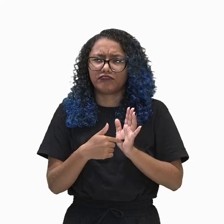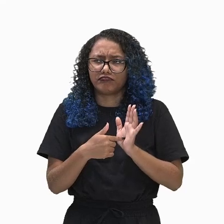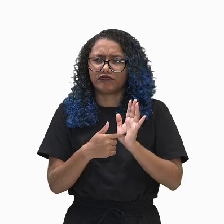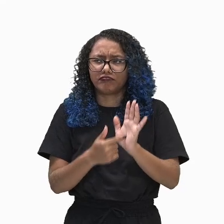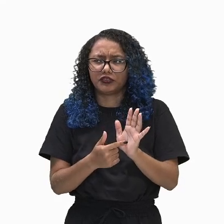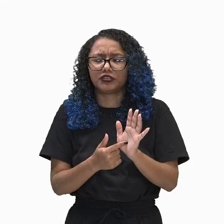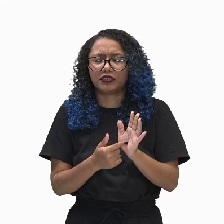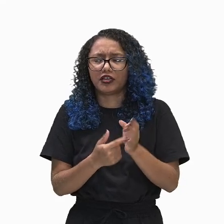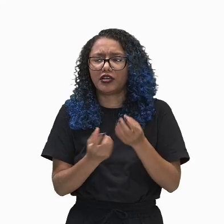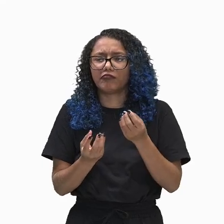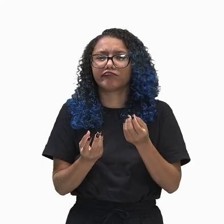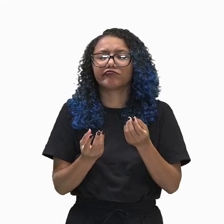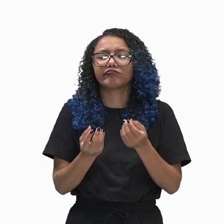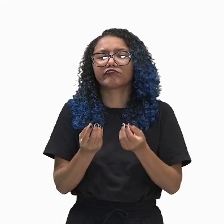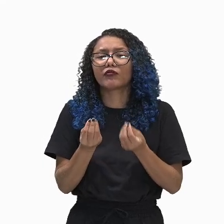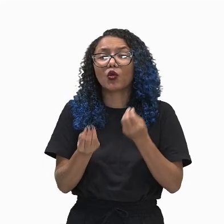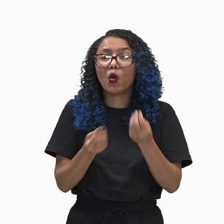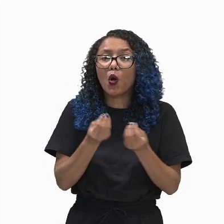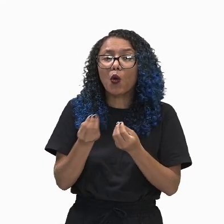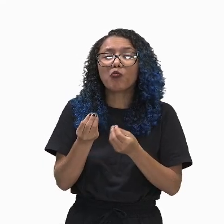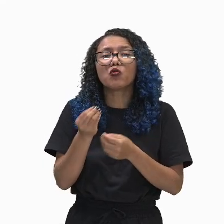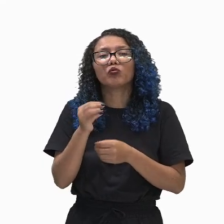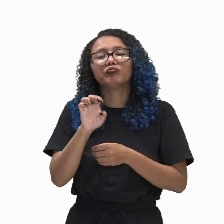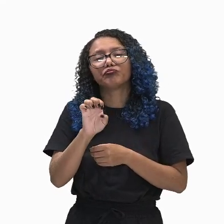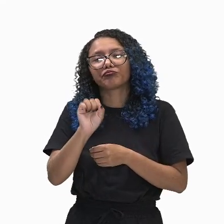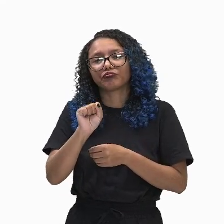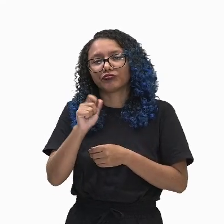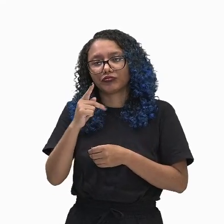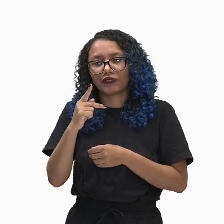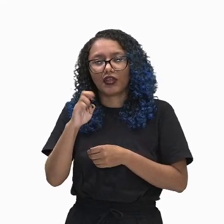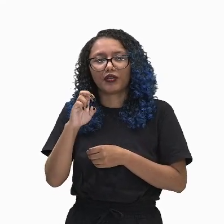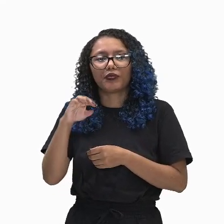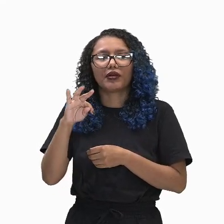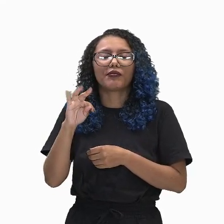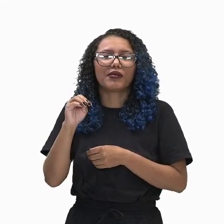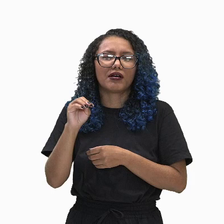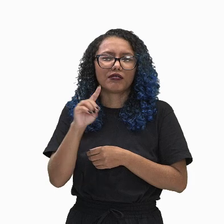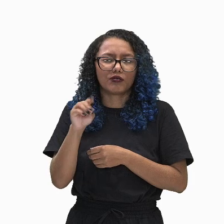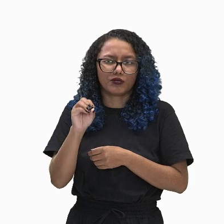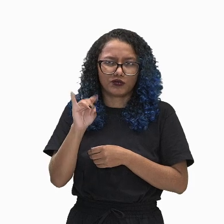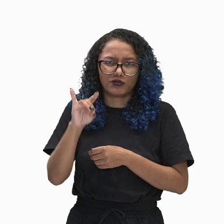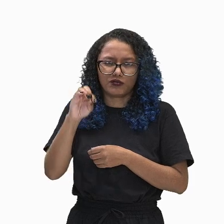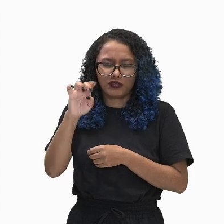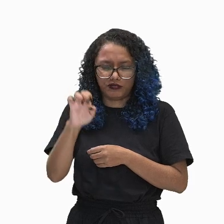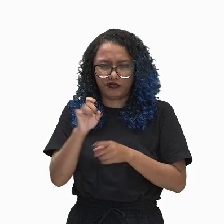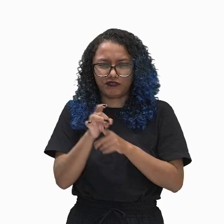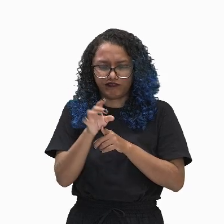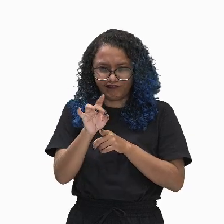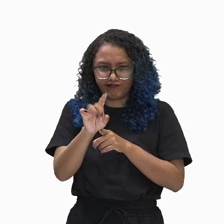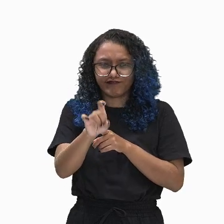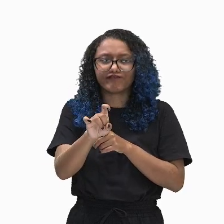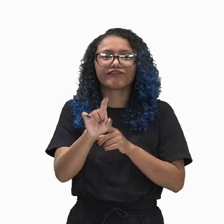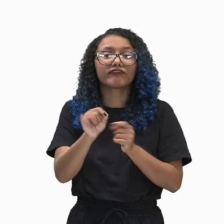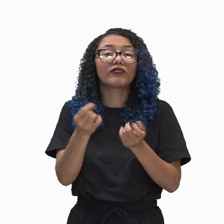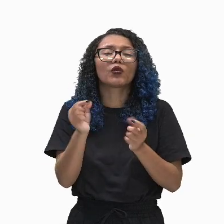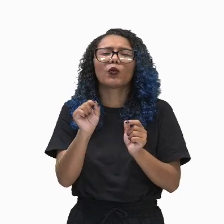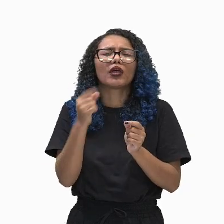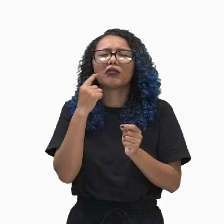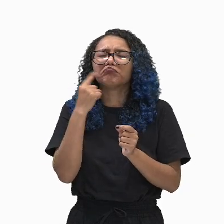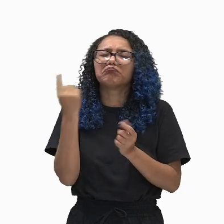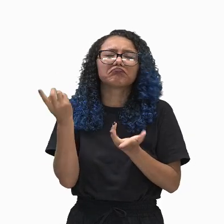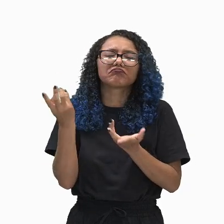ver agora um pouco mais sobre eles, que é a célula sexual masculina, altamente